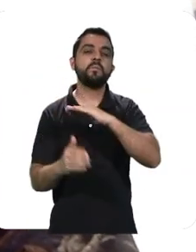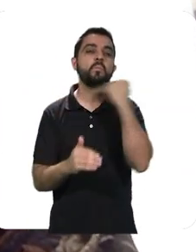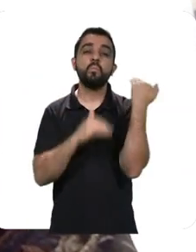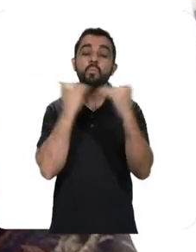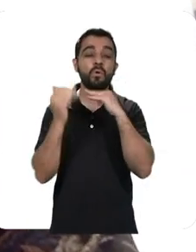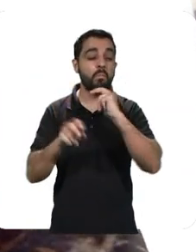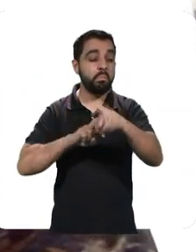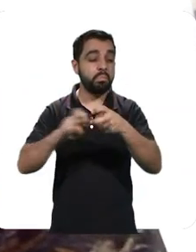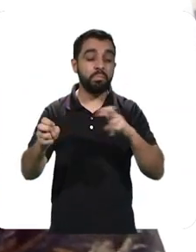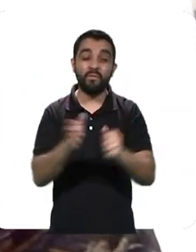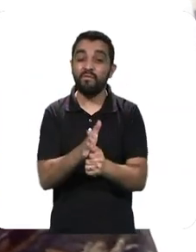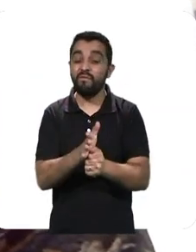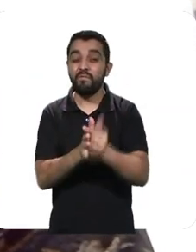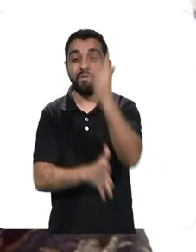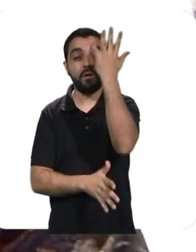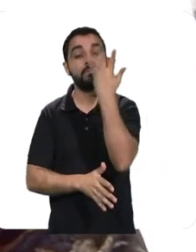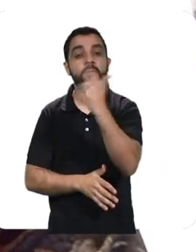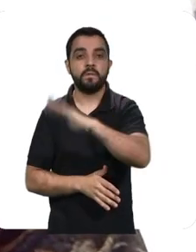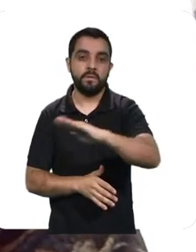econômico brasileiro.